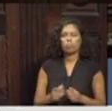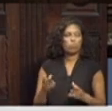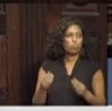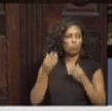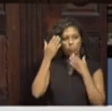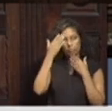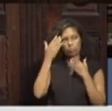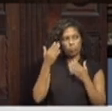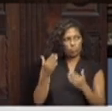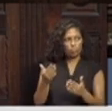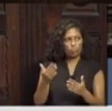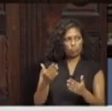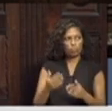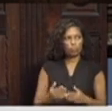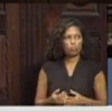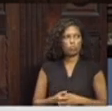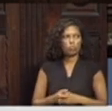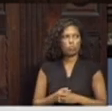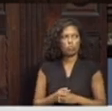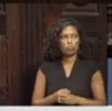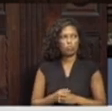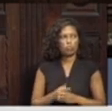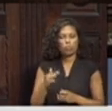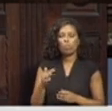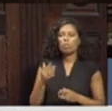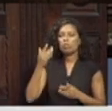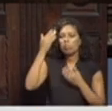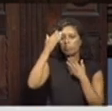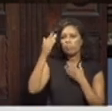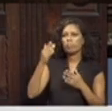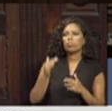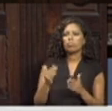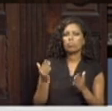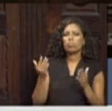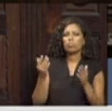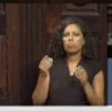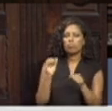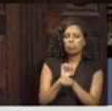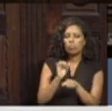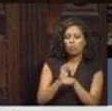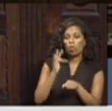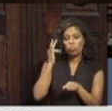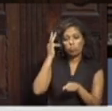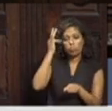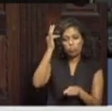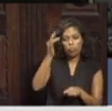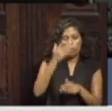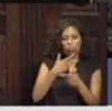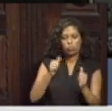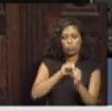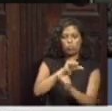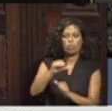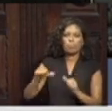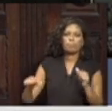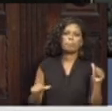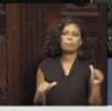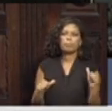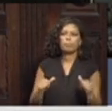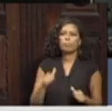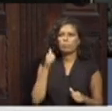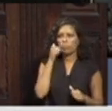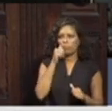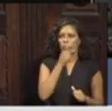de todos nós darmos as mãos e dizermos: não aceitamos mais essa situação de violência, não aceitamos mais essa falência do Rio de